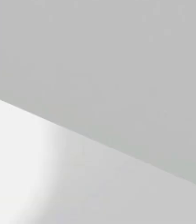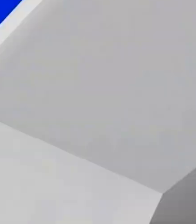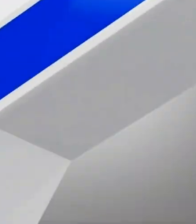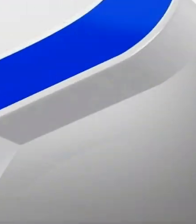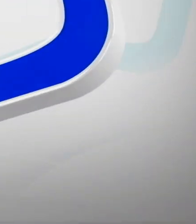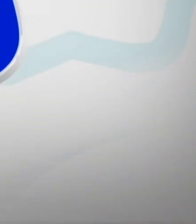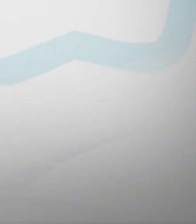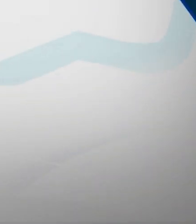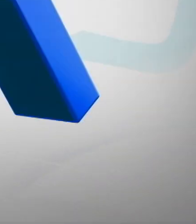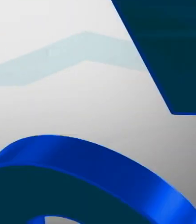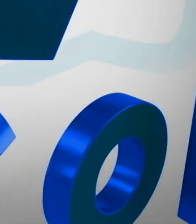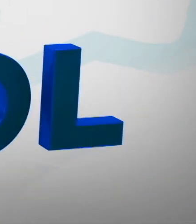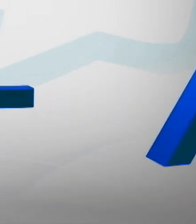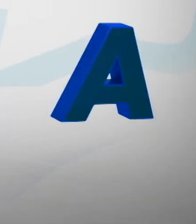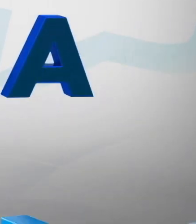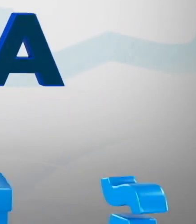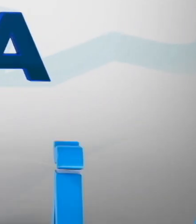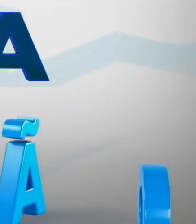E aí